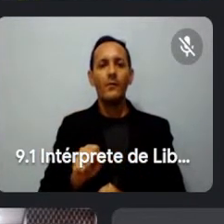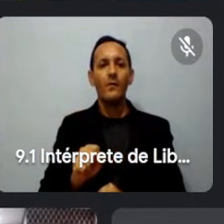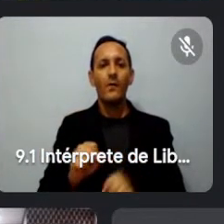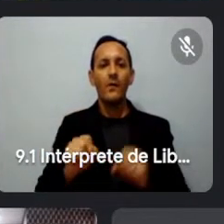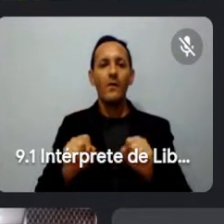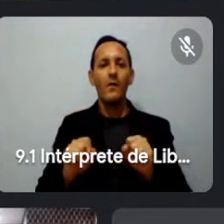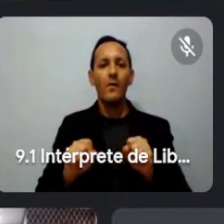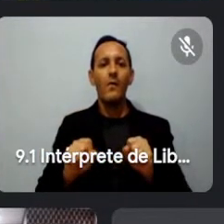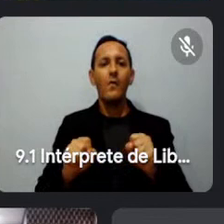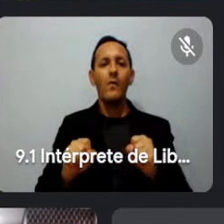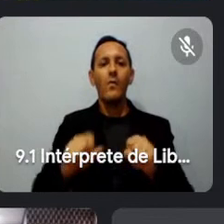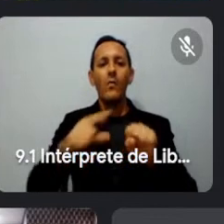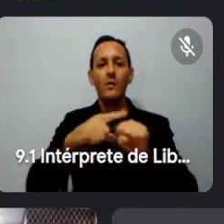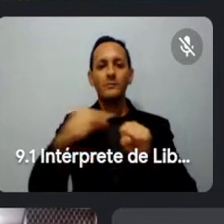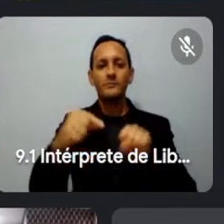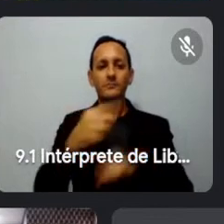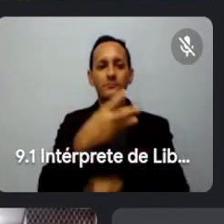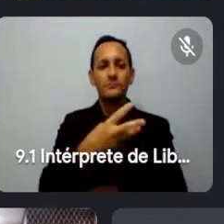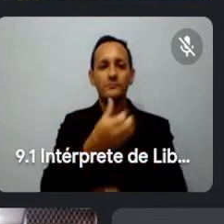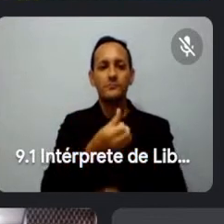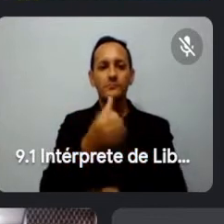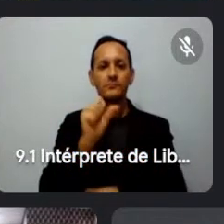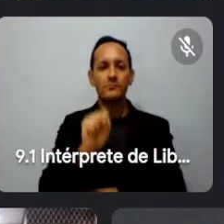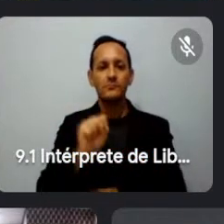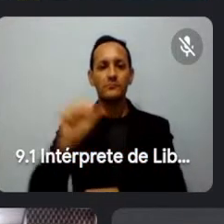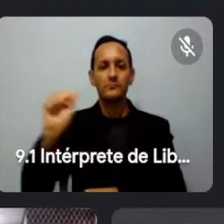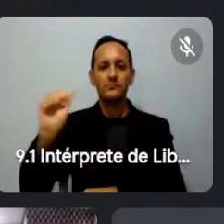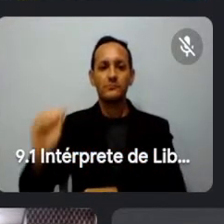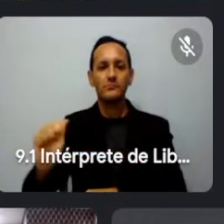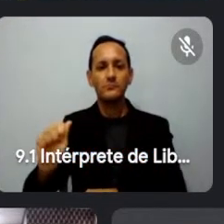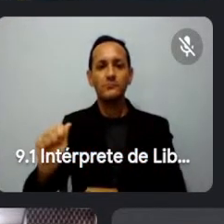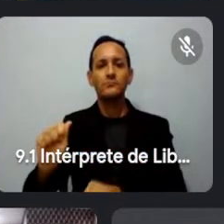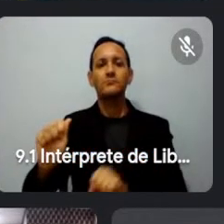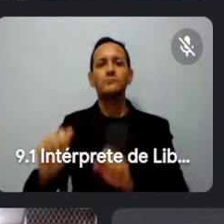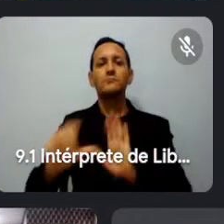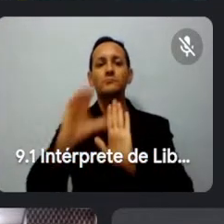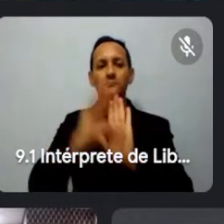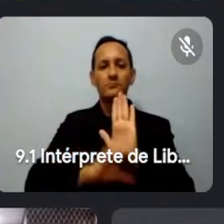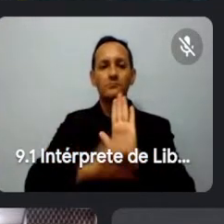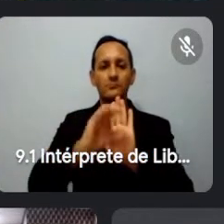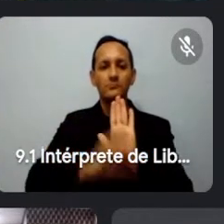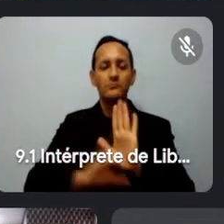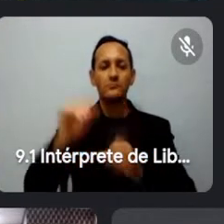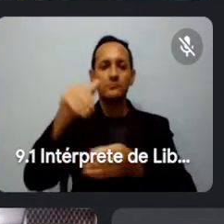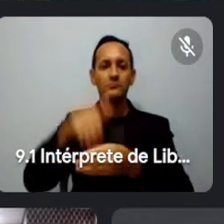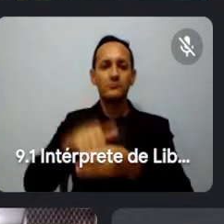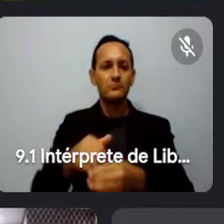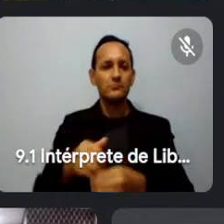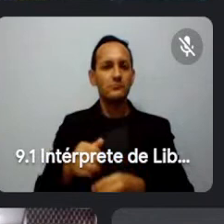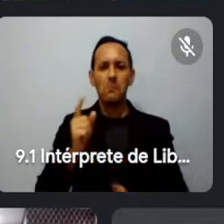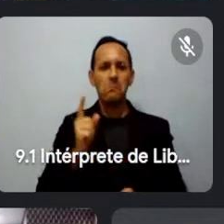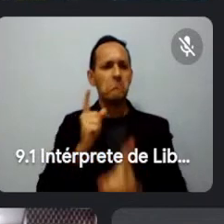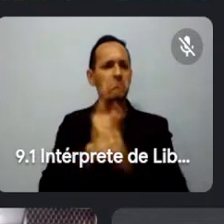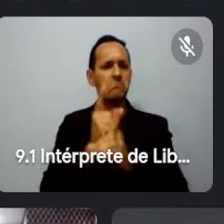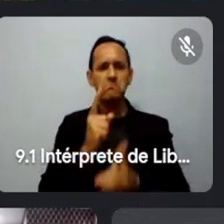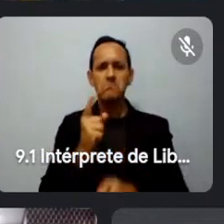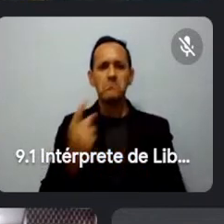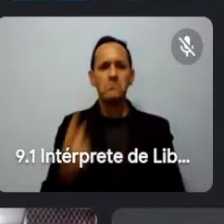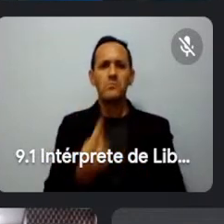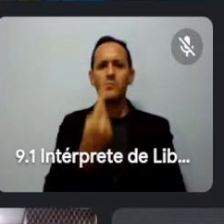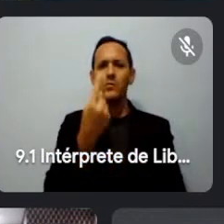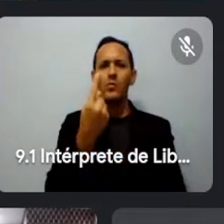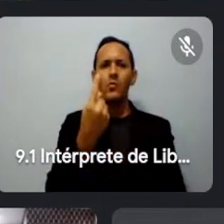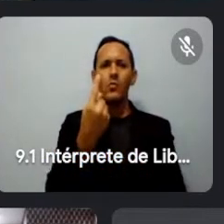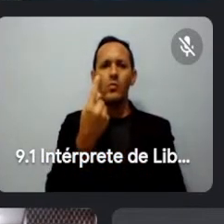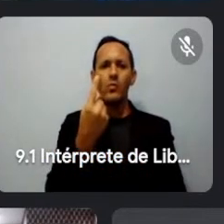é o artigo 13 que é oito ar do código eleitoral não admite cassação por conta quando há Apenas um